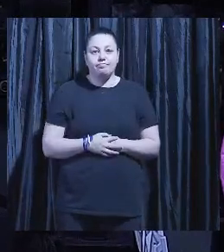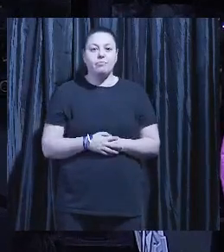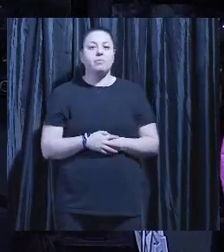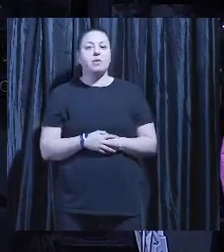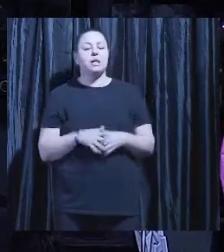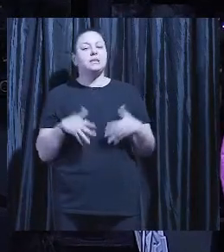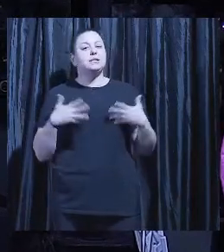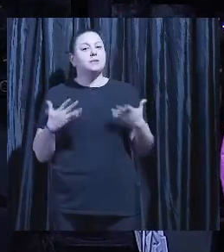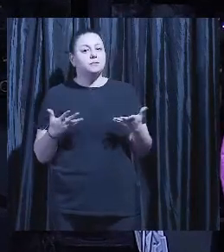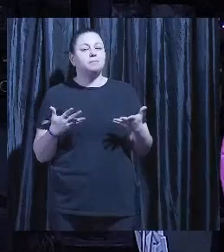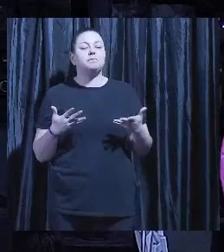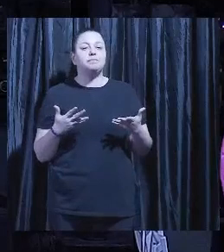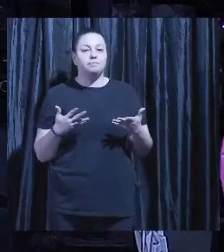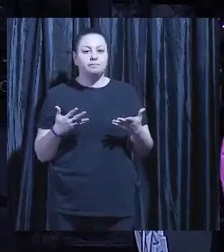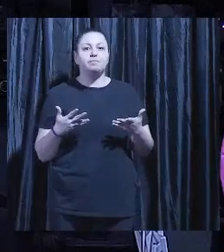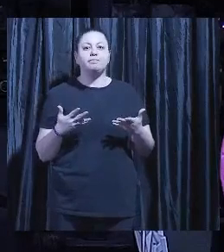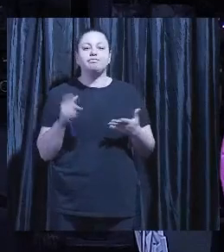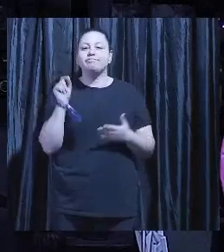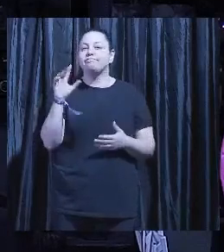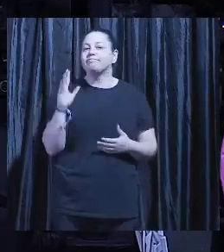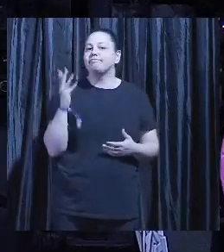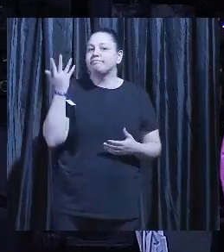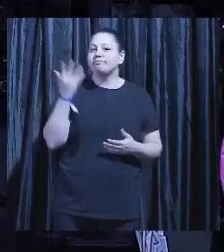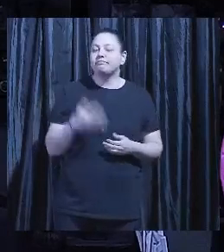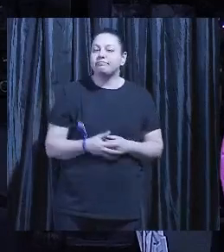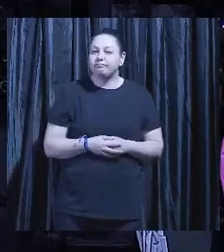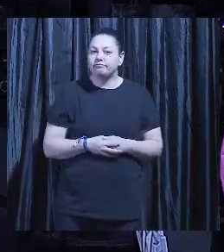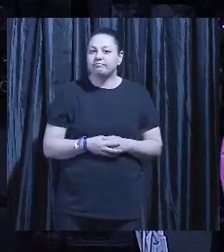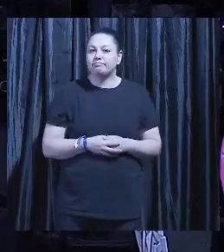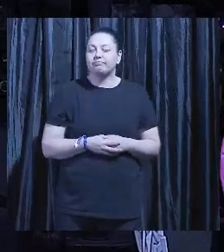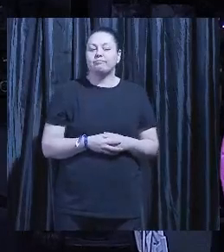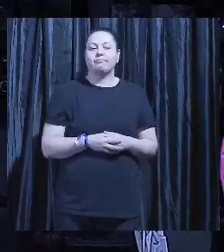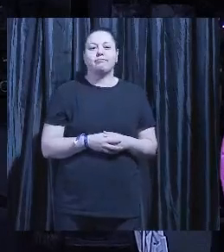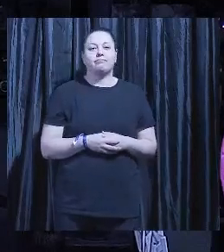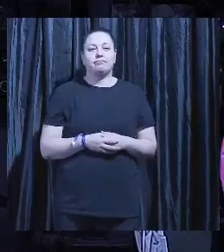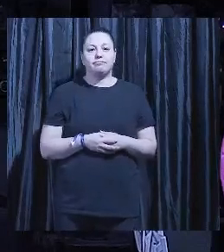aí, o que acontece?